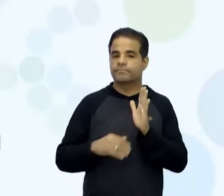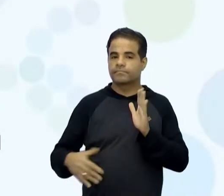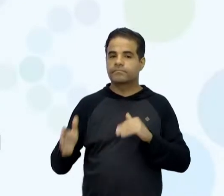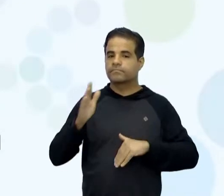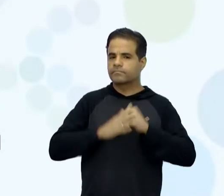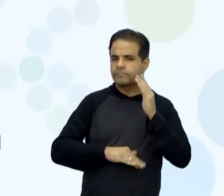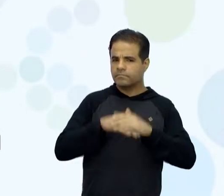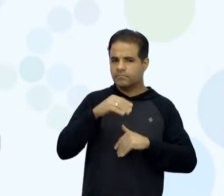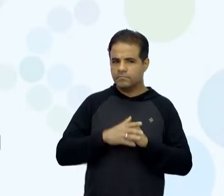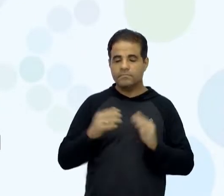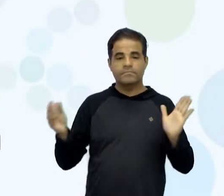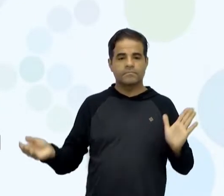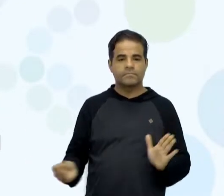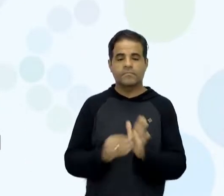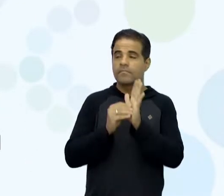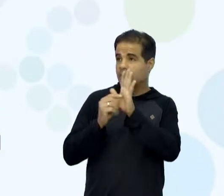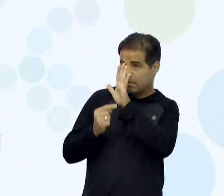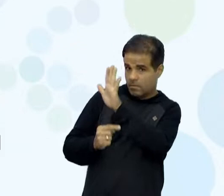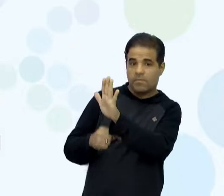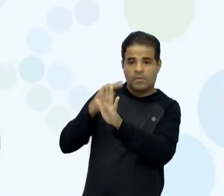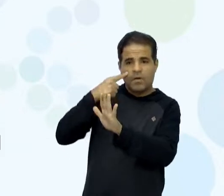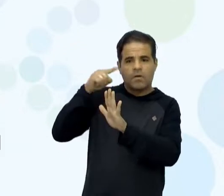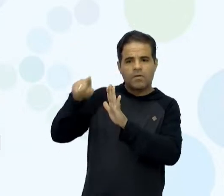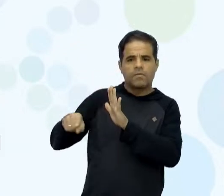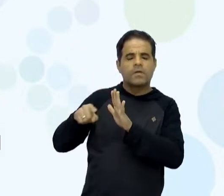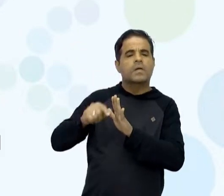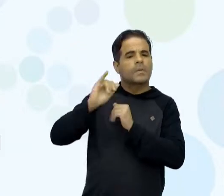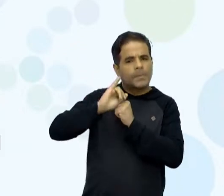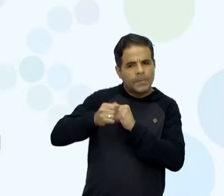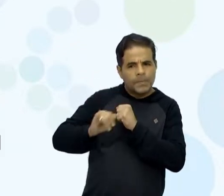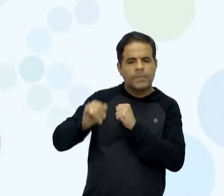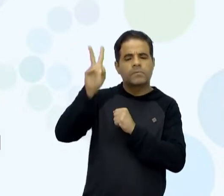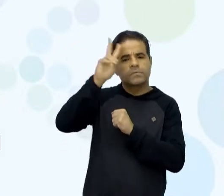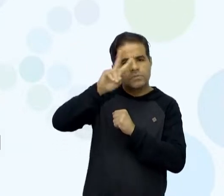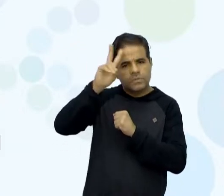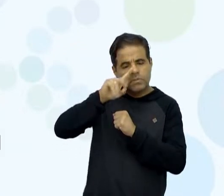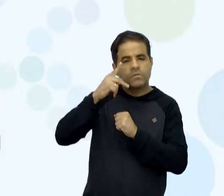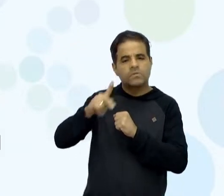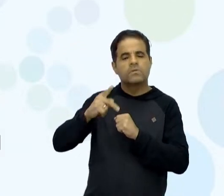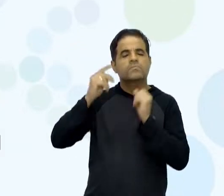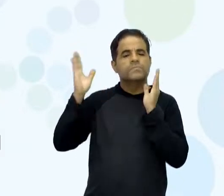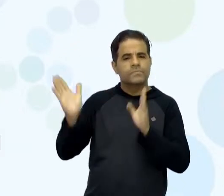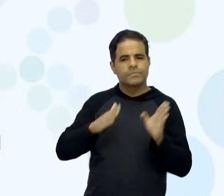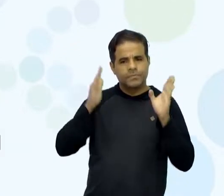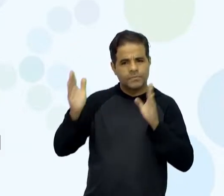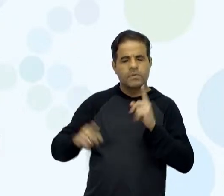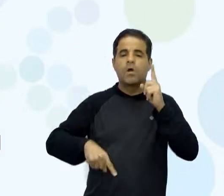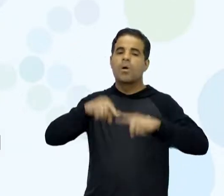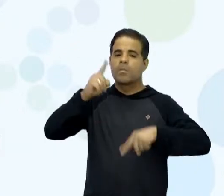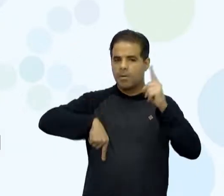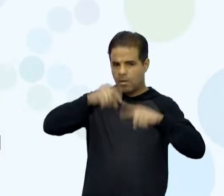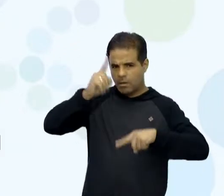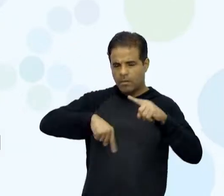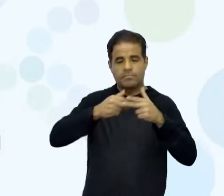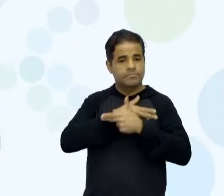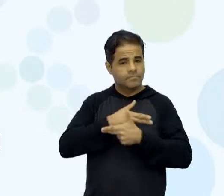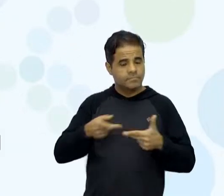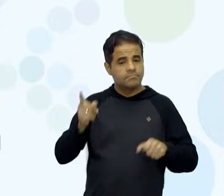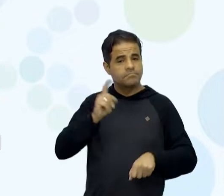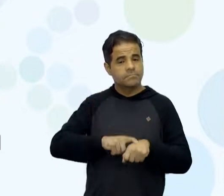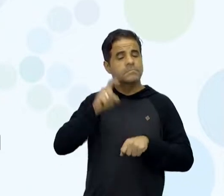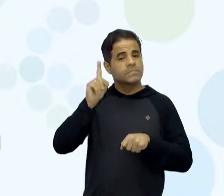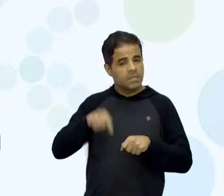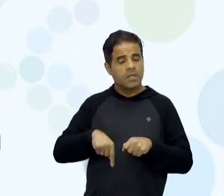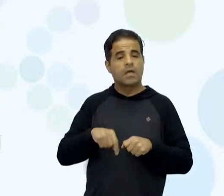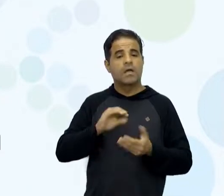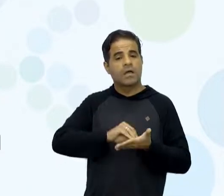lá, vocês estão vendo o componente curricular, as narrativas históricas e sua produção material e imaterial.